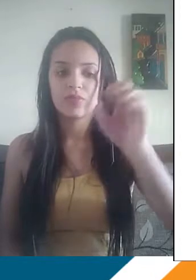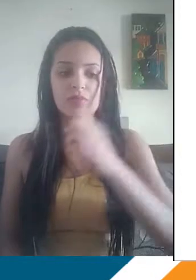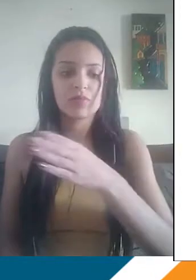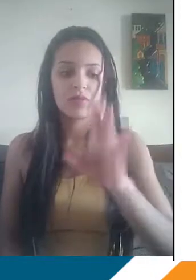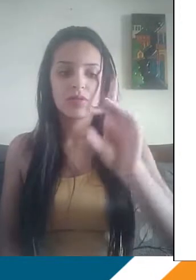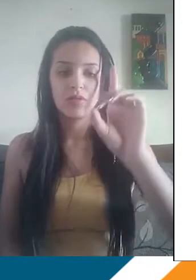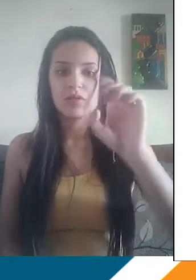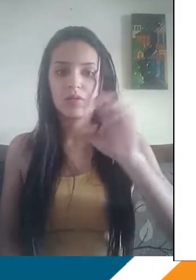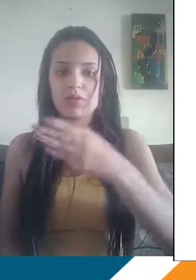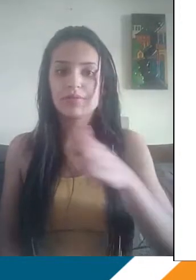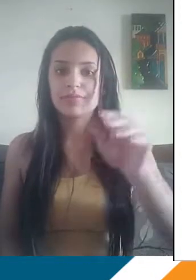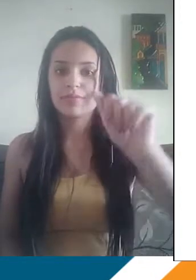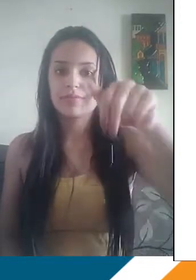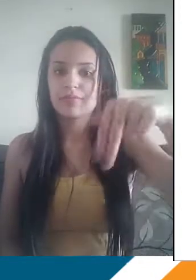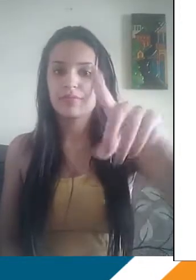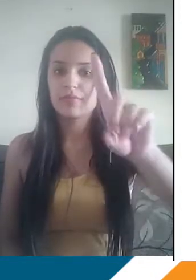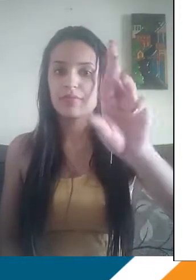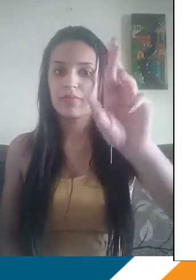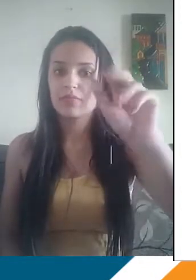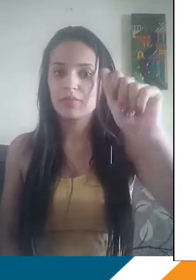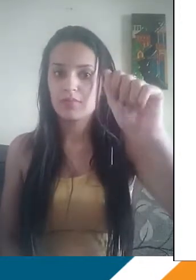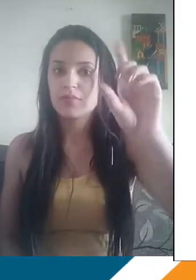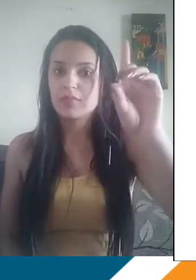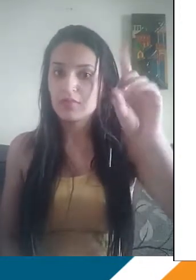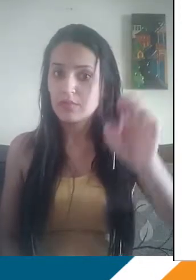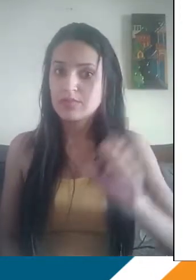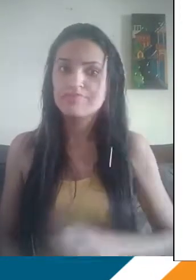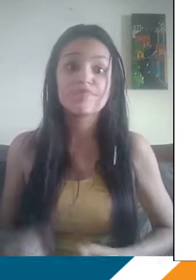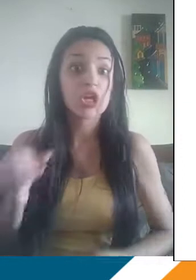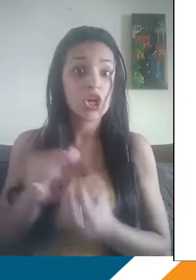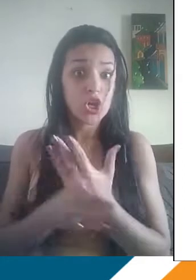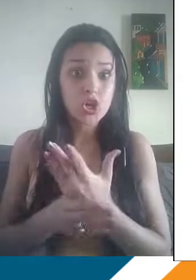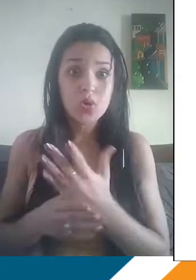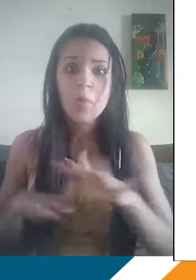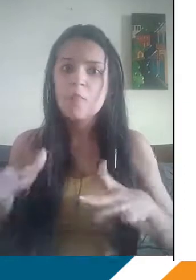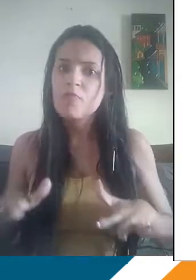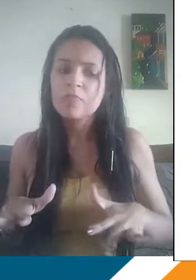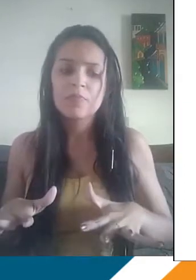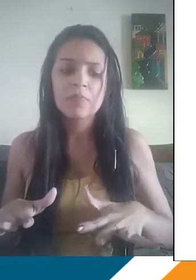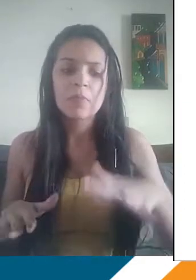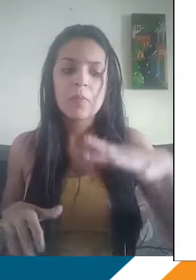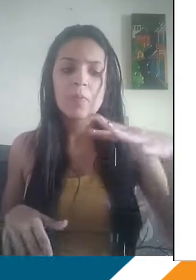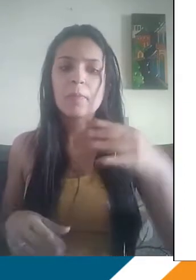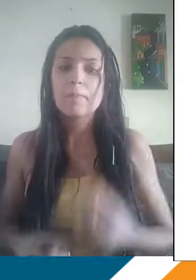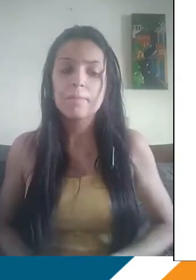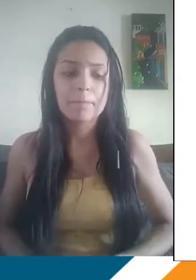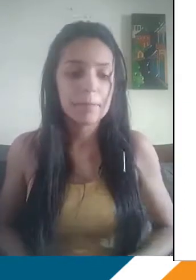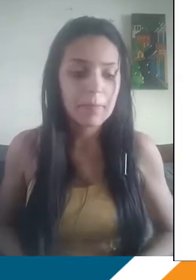movimentos que eu citei anteriormente, o movimento da poesia pau-brasil e o movimento antropofágico.